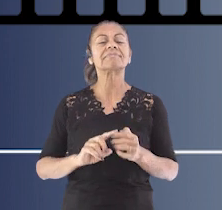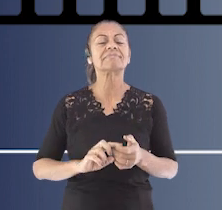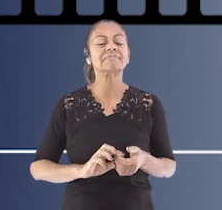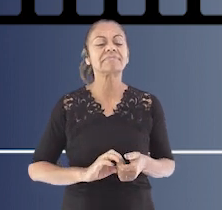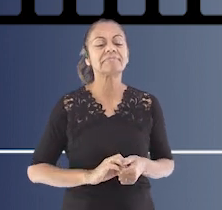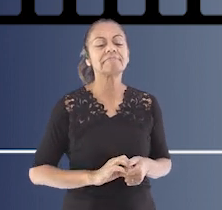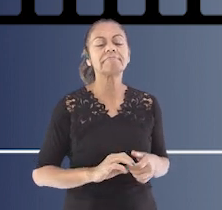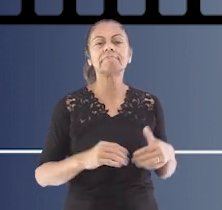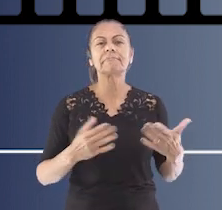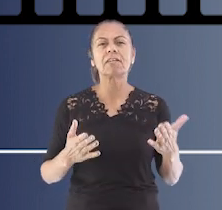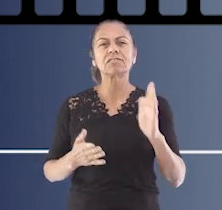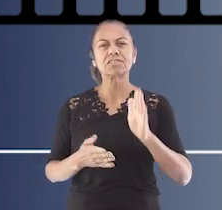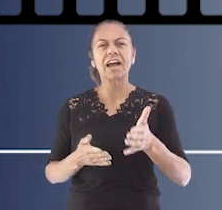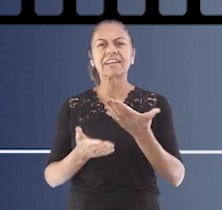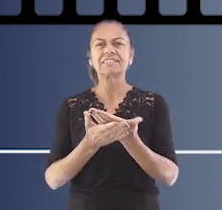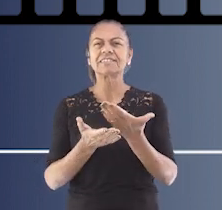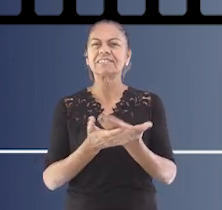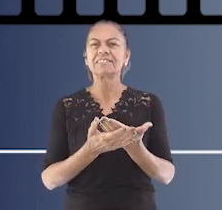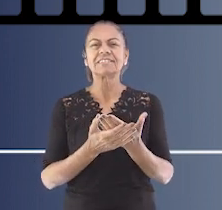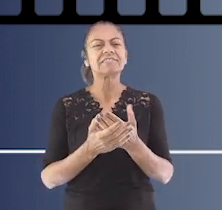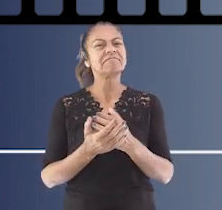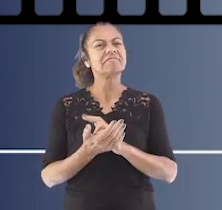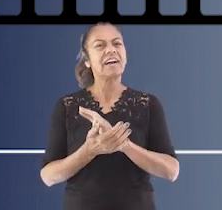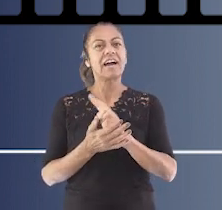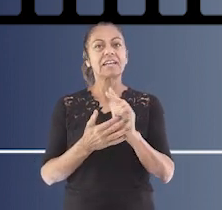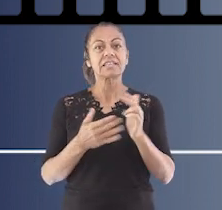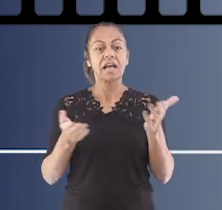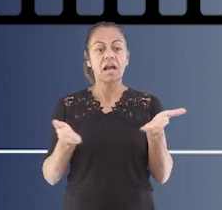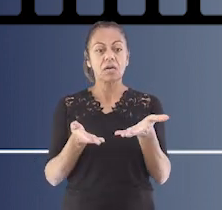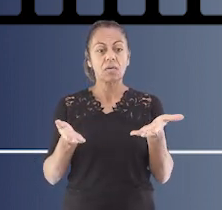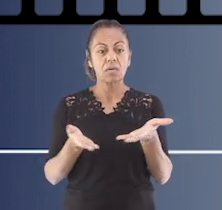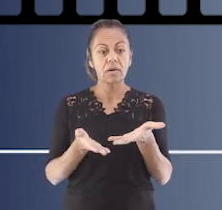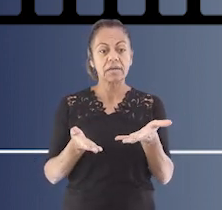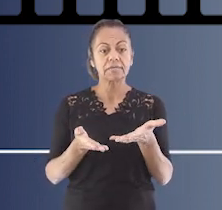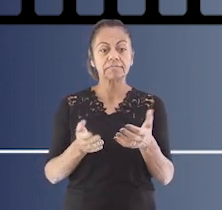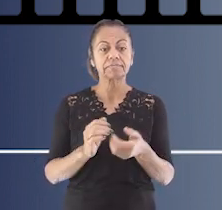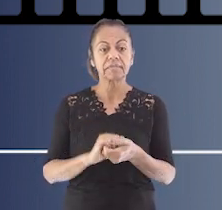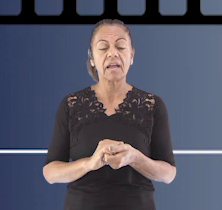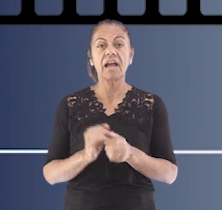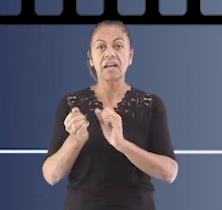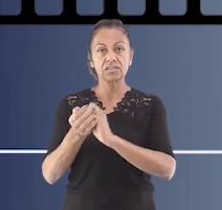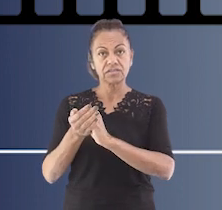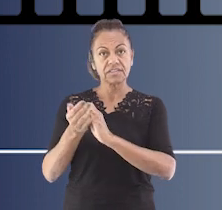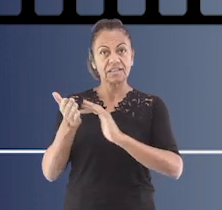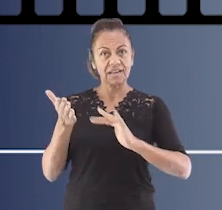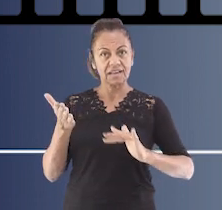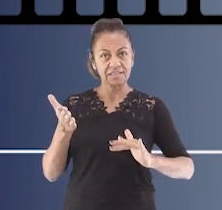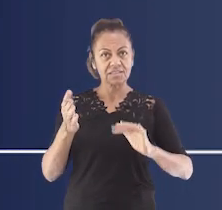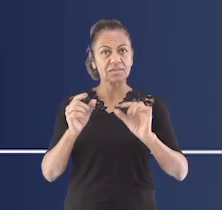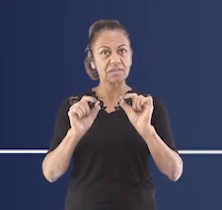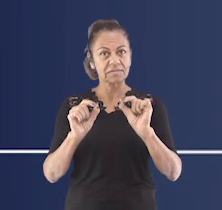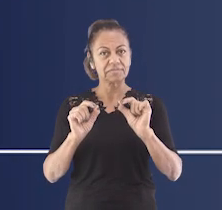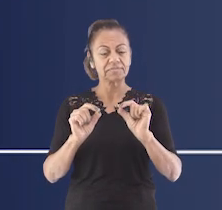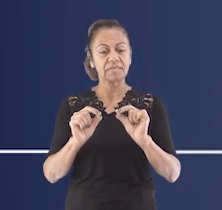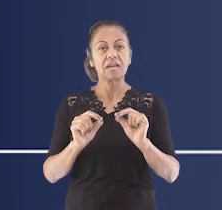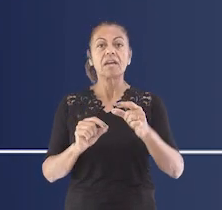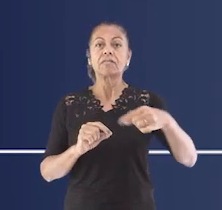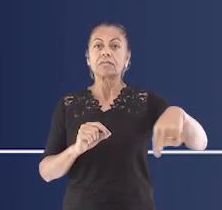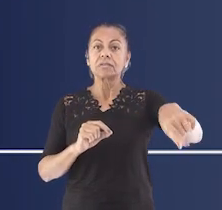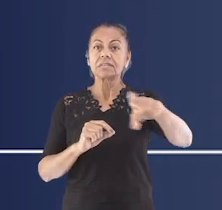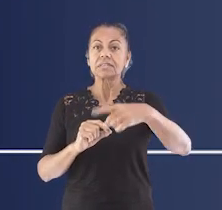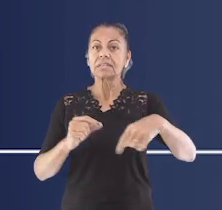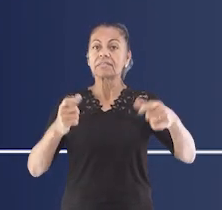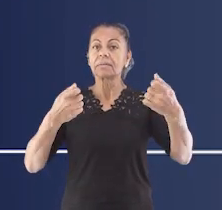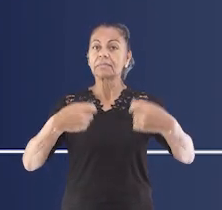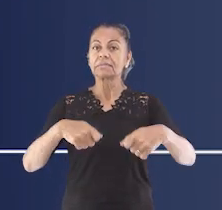incentivar e mostrar para o mundo que o corpo ideal é o corpo que cada um acha que deve ser. Depois de tudo